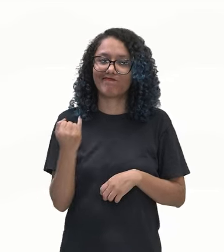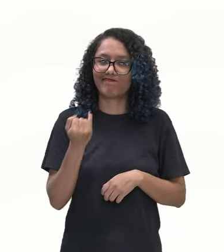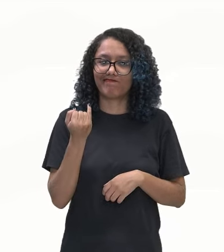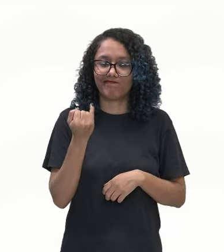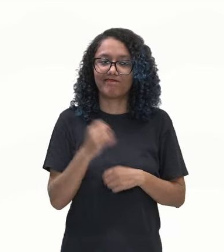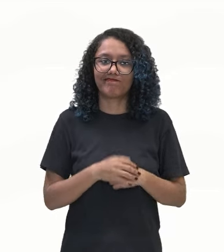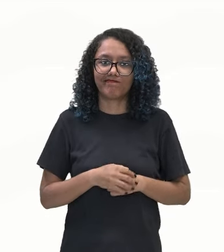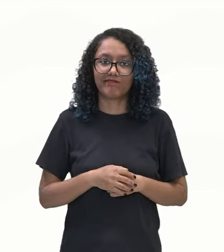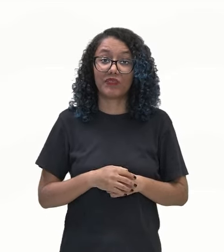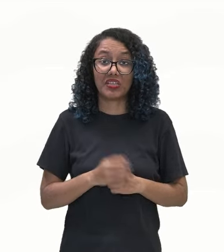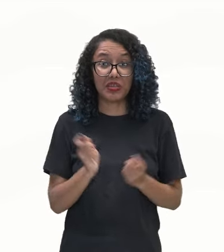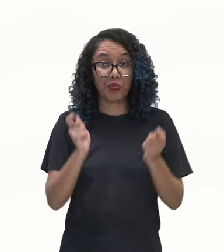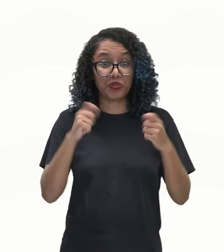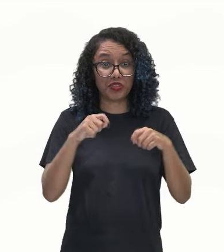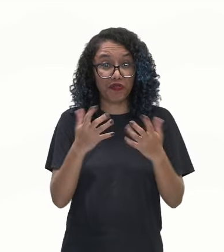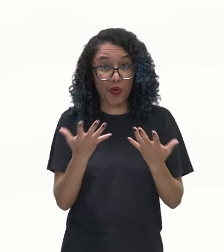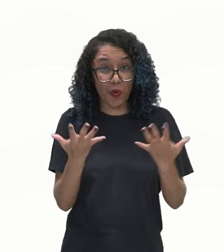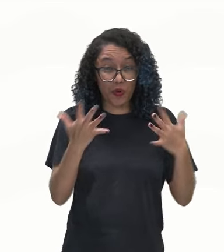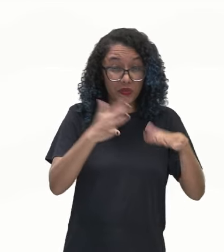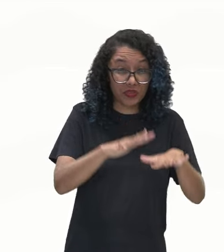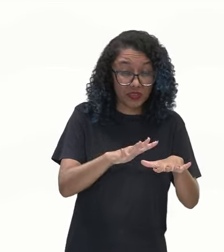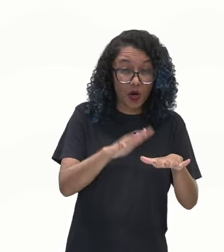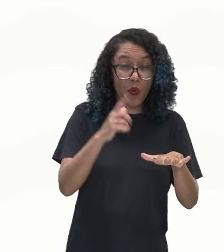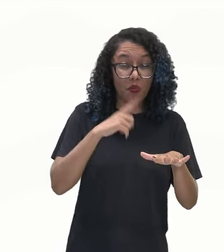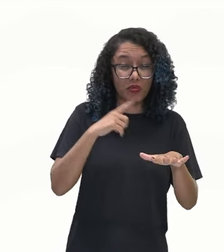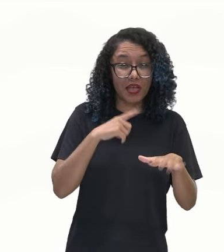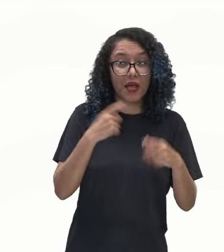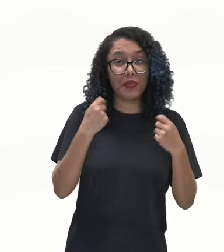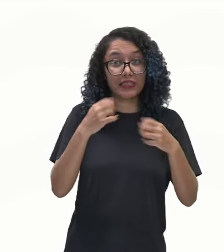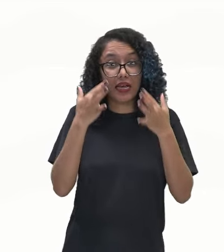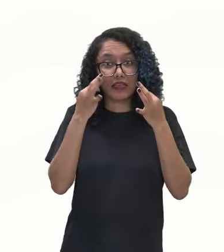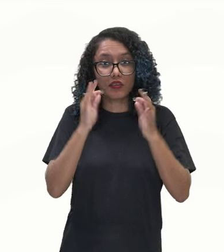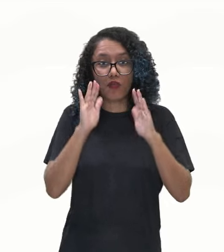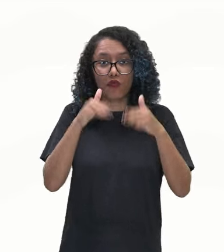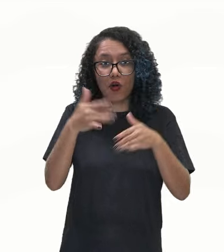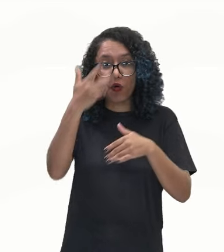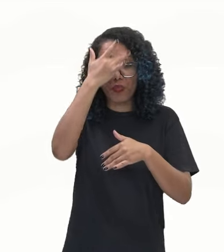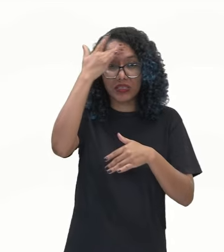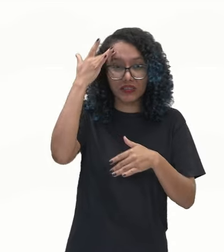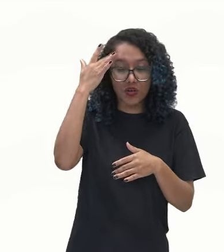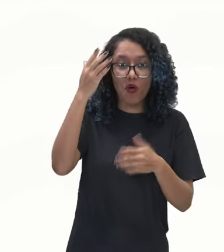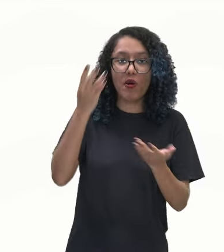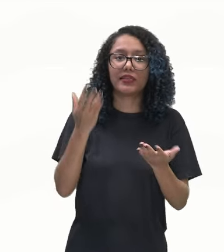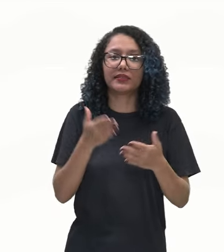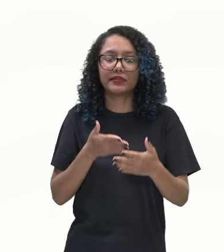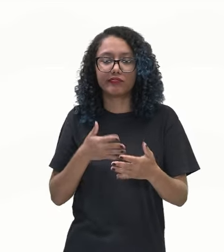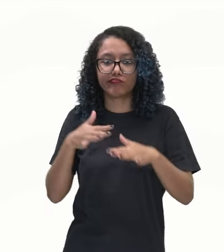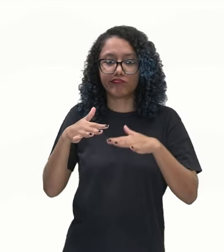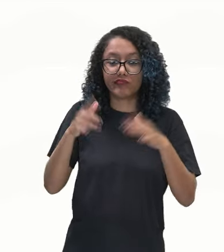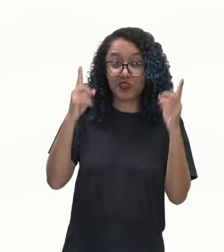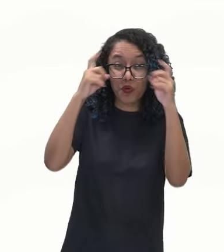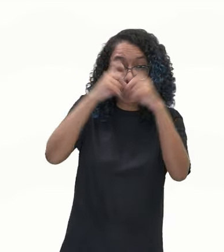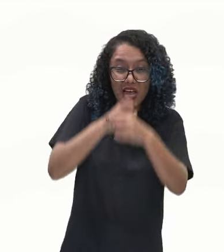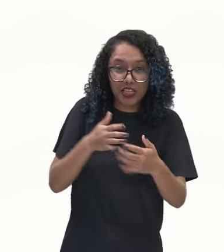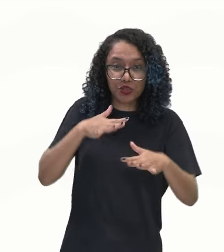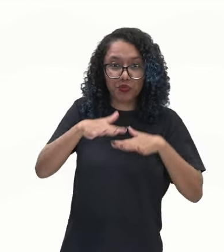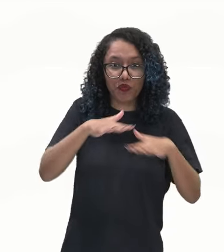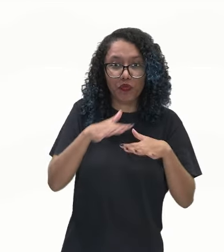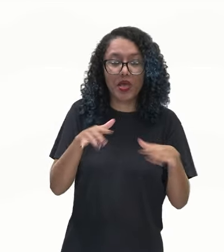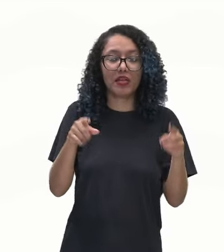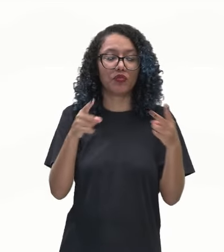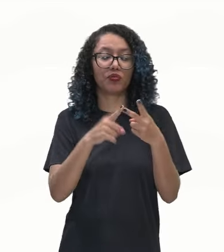inclusão, é preciso a gente prestar atenção nas pessoas com dificuldade de locomoção, disabilities, and elderly people,